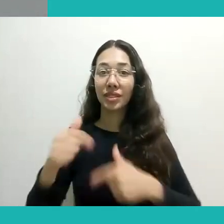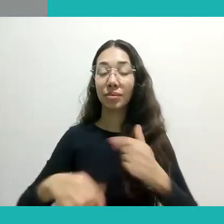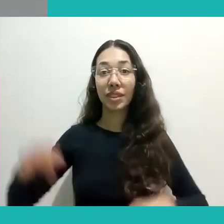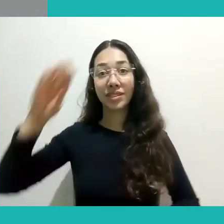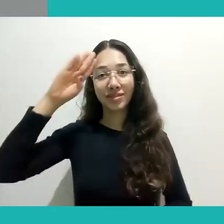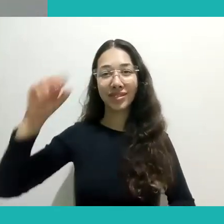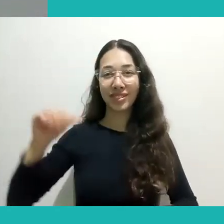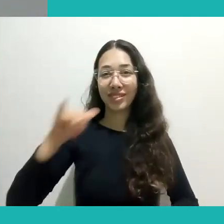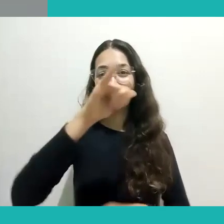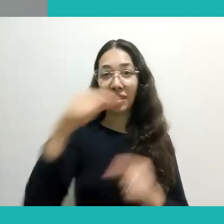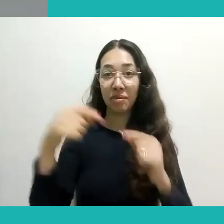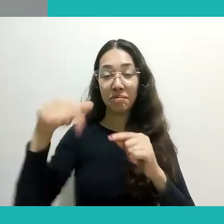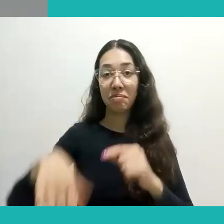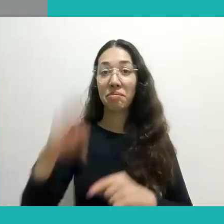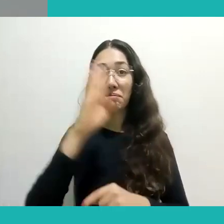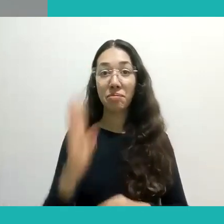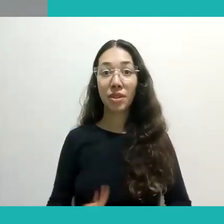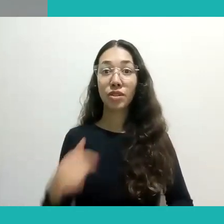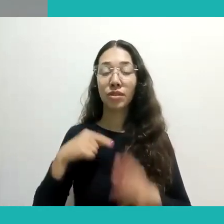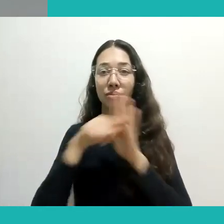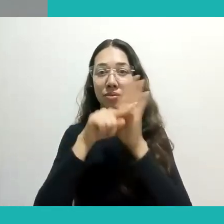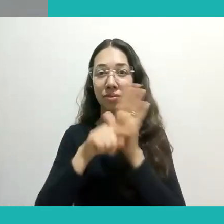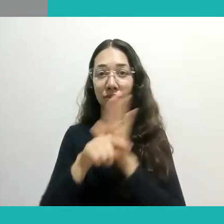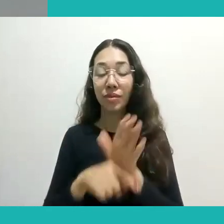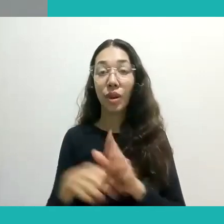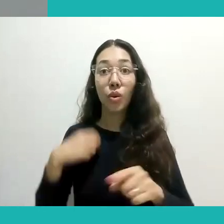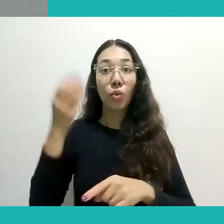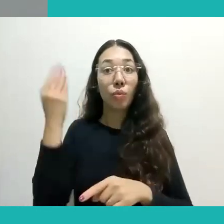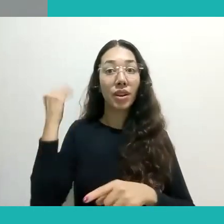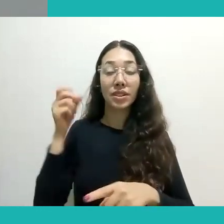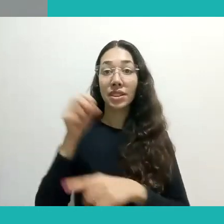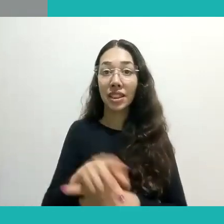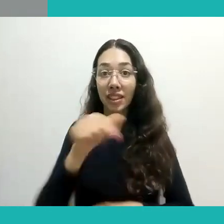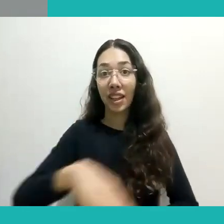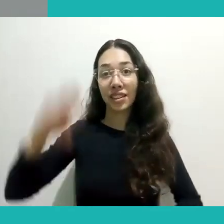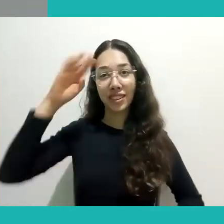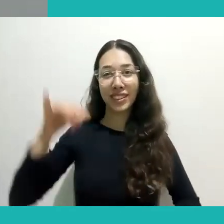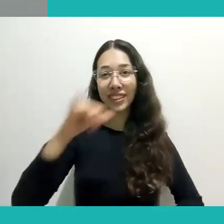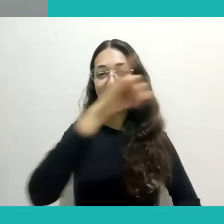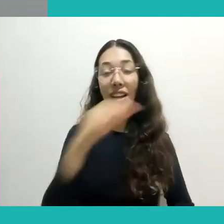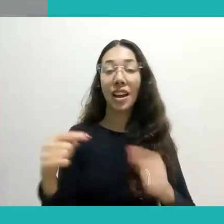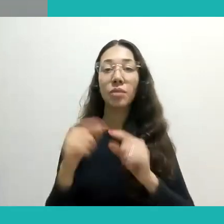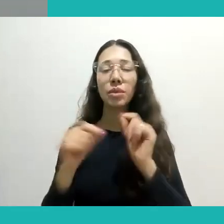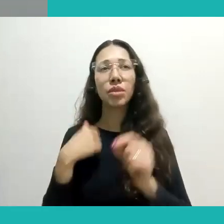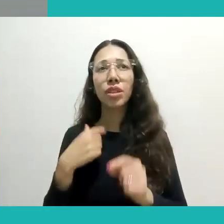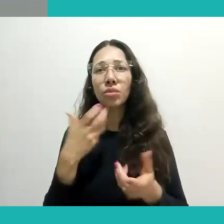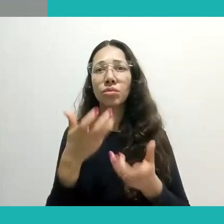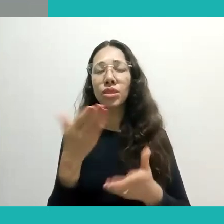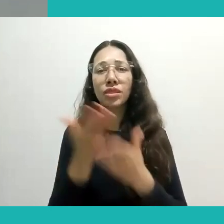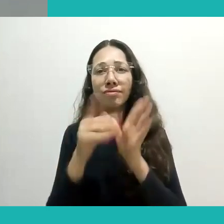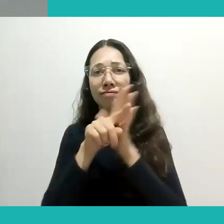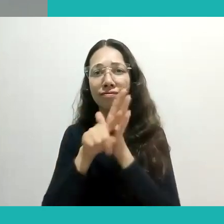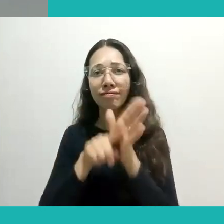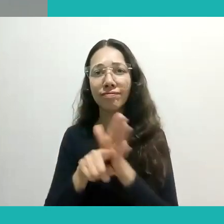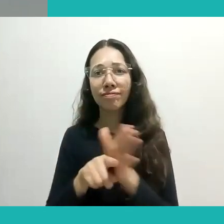desse campo, né? Porque a partir do momento que eu entrei na Força Aérea, eu tive o interesse, né, de pesquisar.